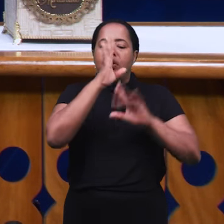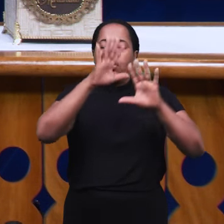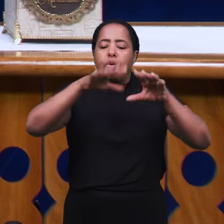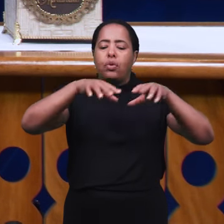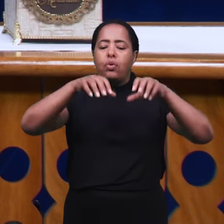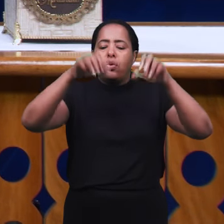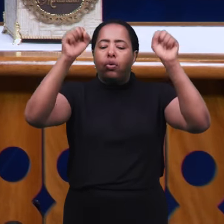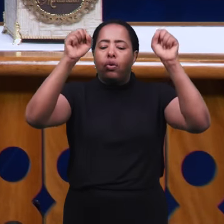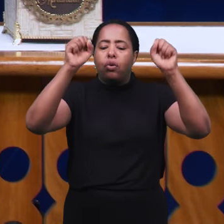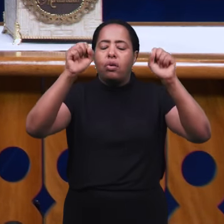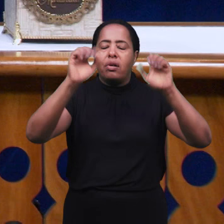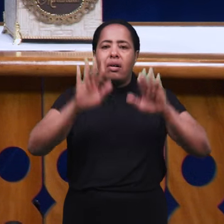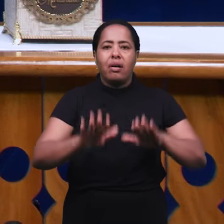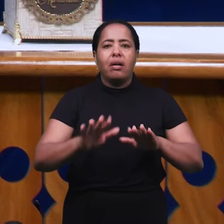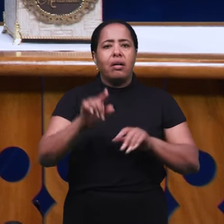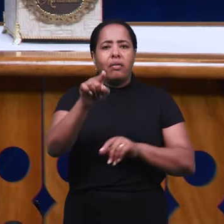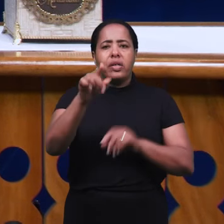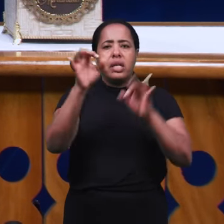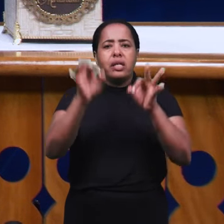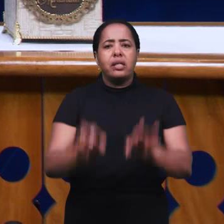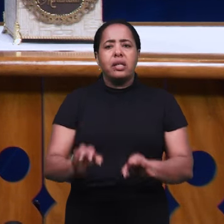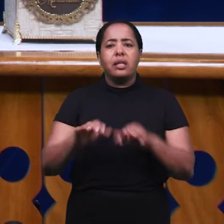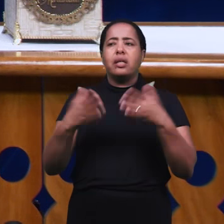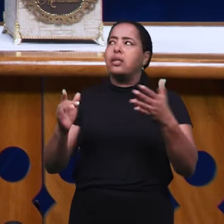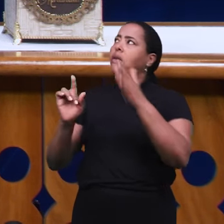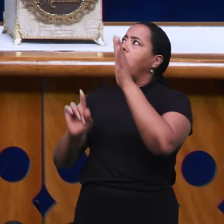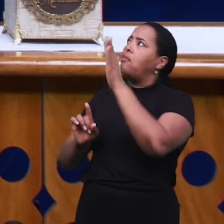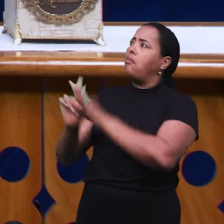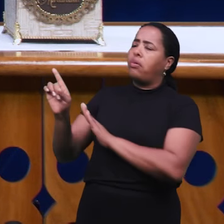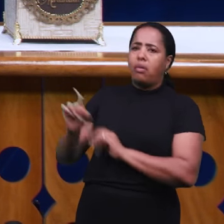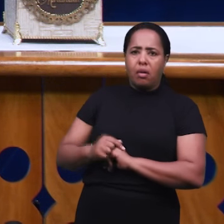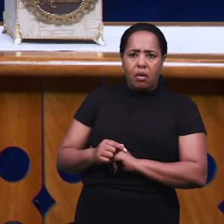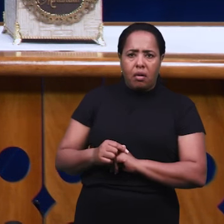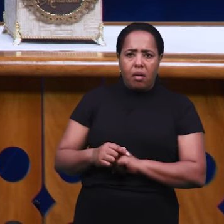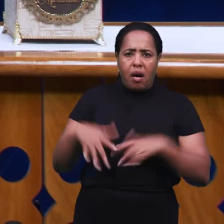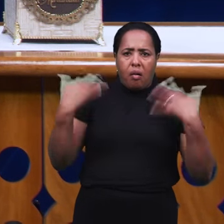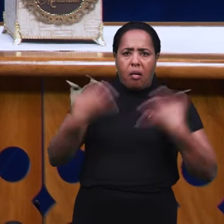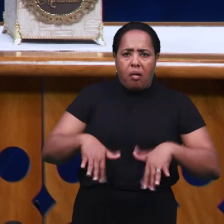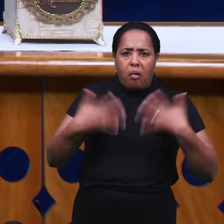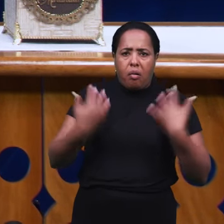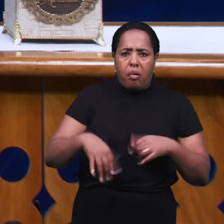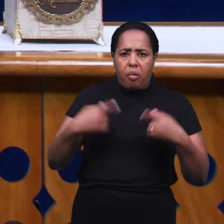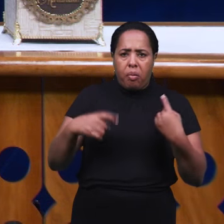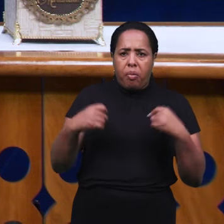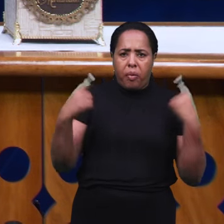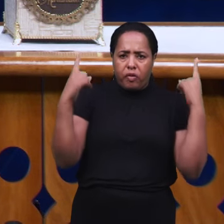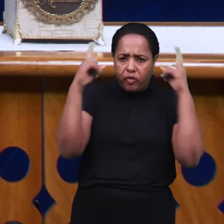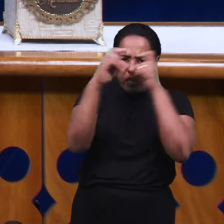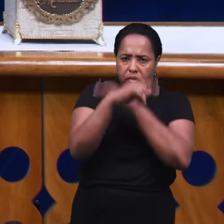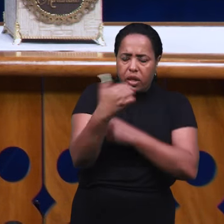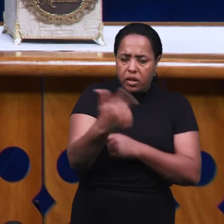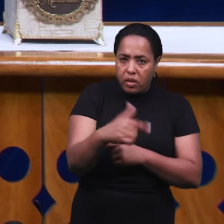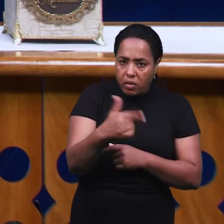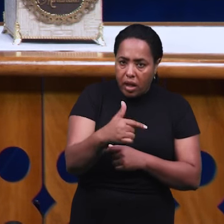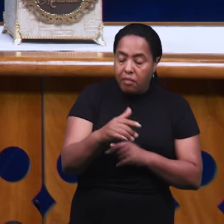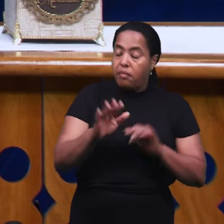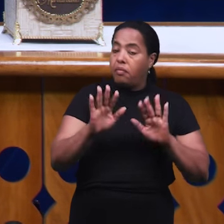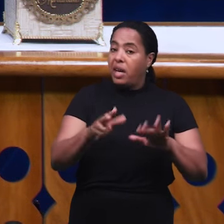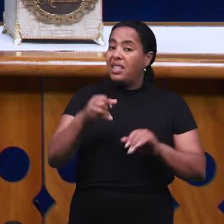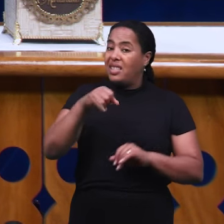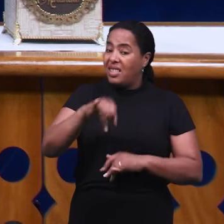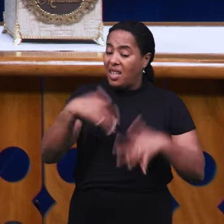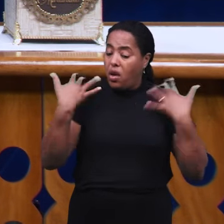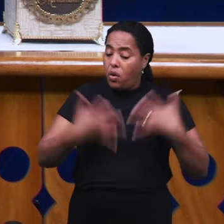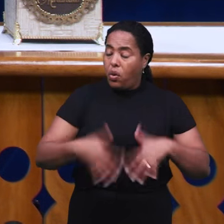consultar o Senhor, qual é a certeza que você vai ter? Não é que não vai ter tribulações, oposições, mas é a certeza que você tiver em